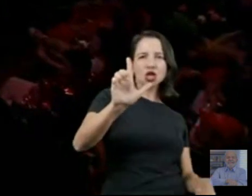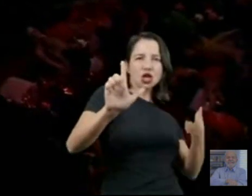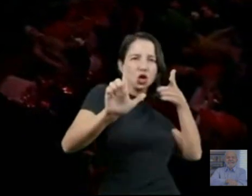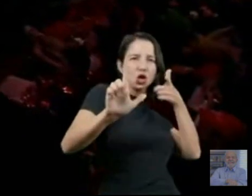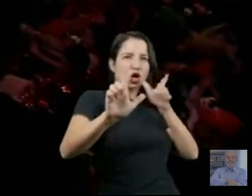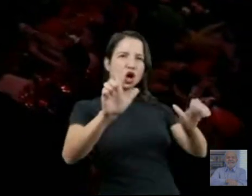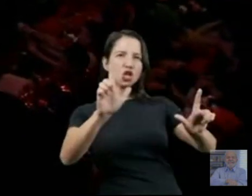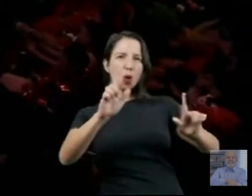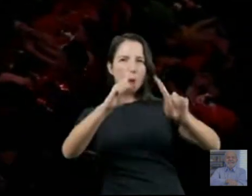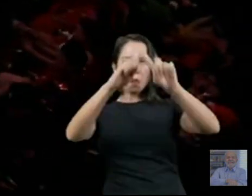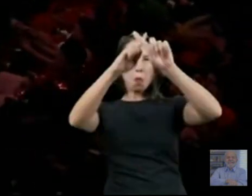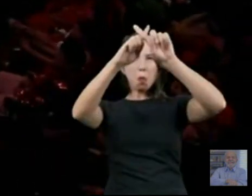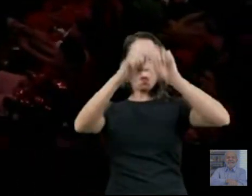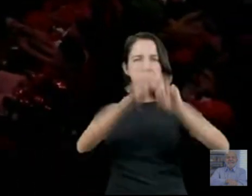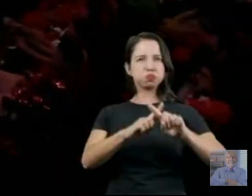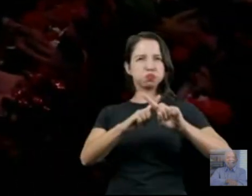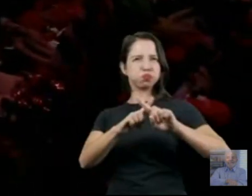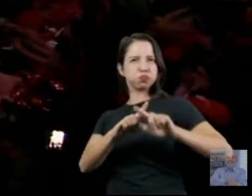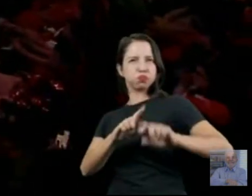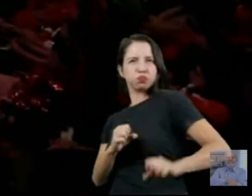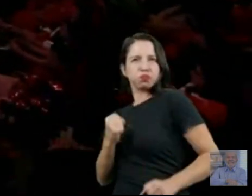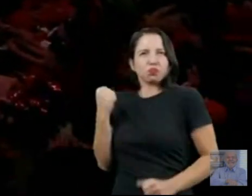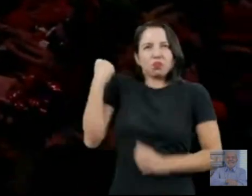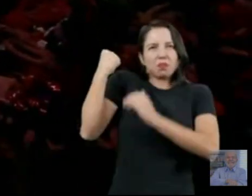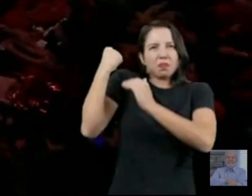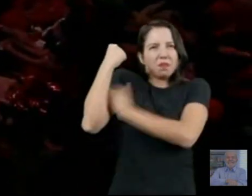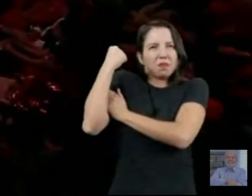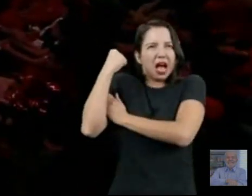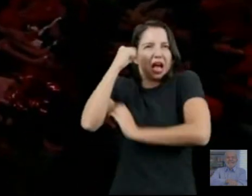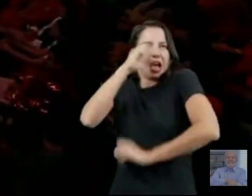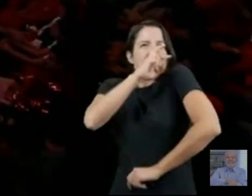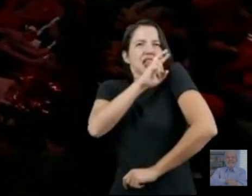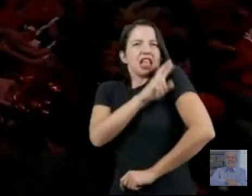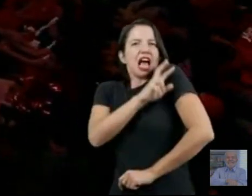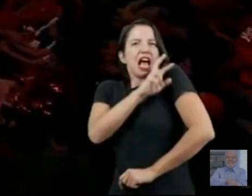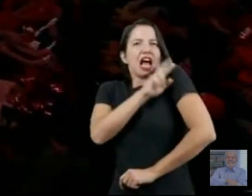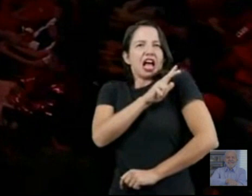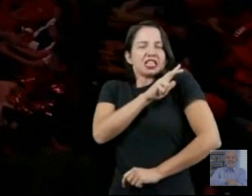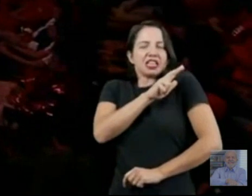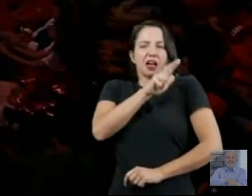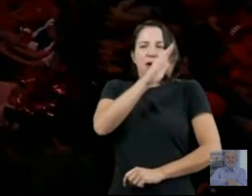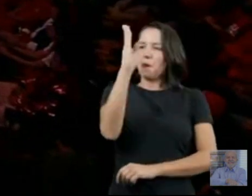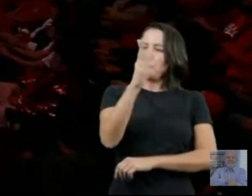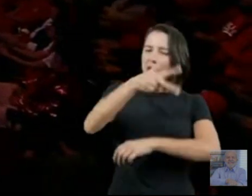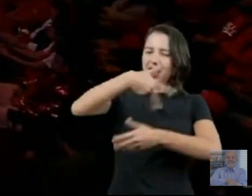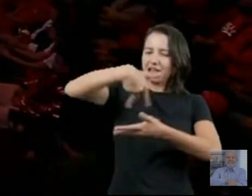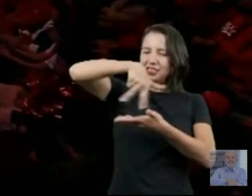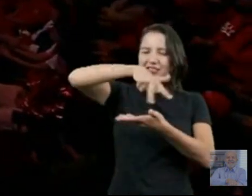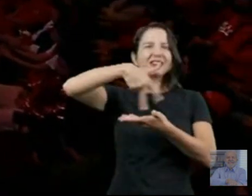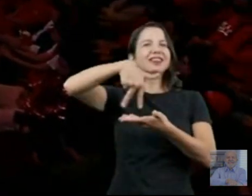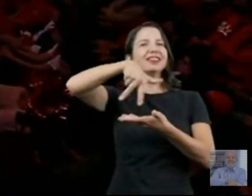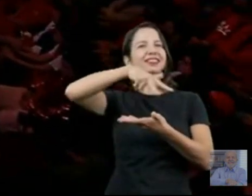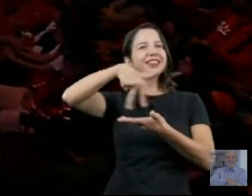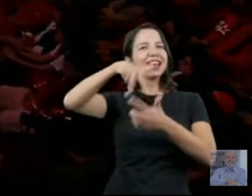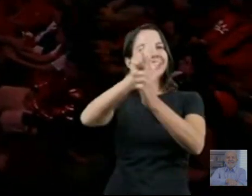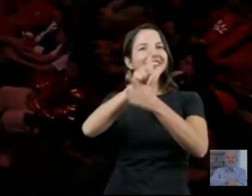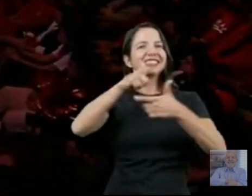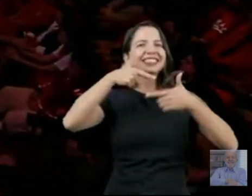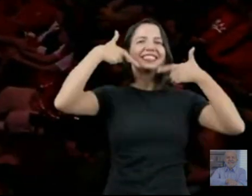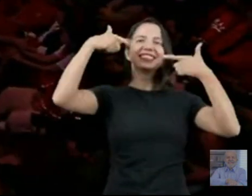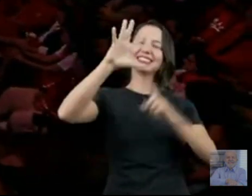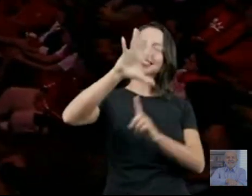e faz graça na arte de ser feliz. Brasil, do povo do norte,